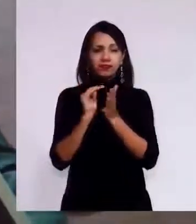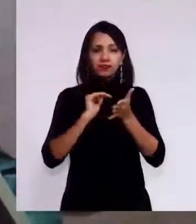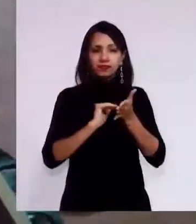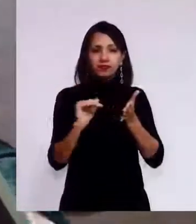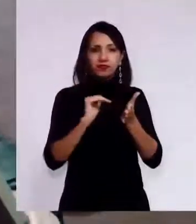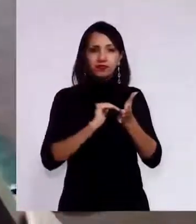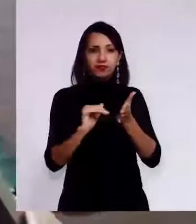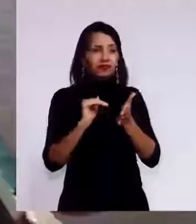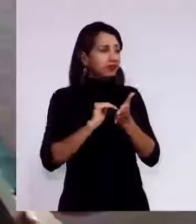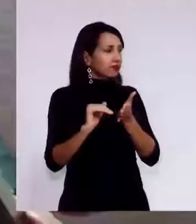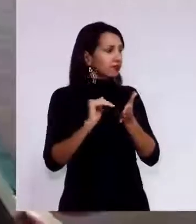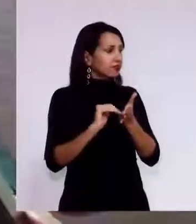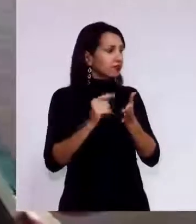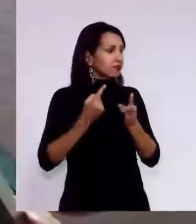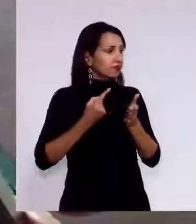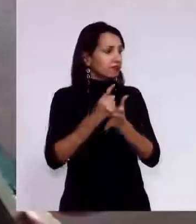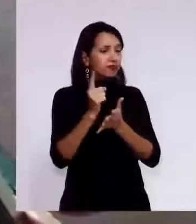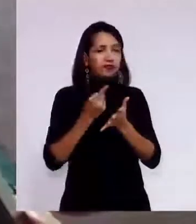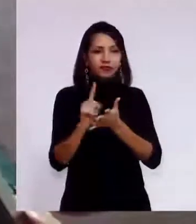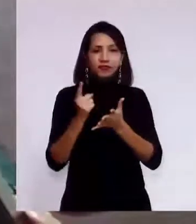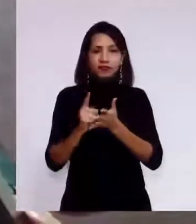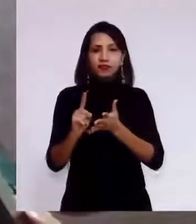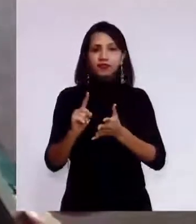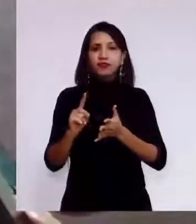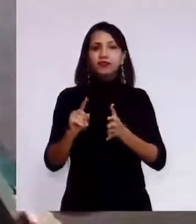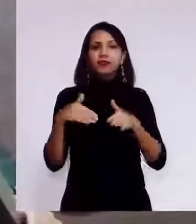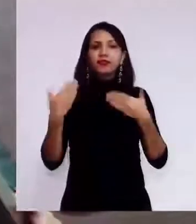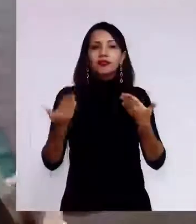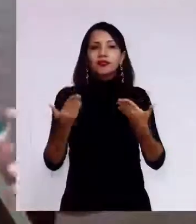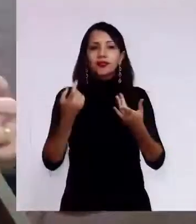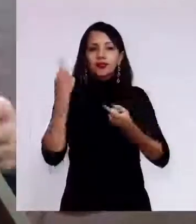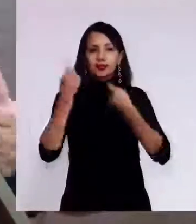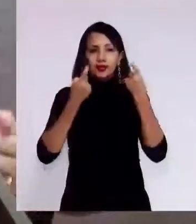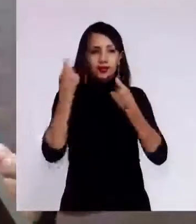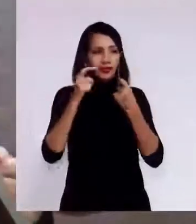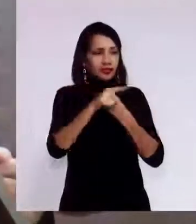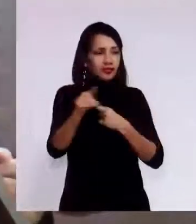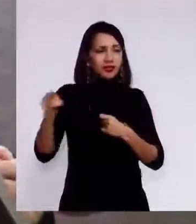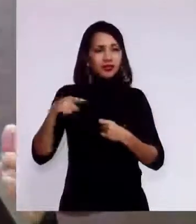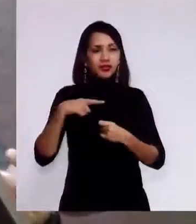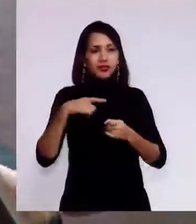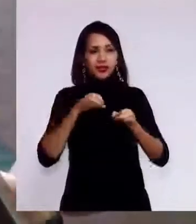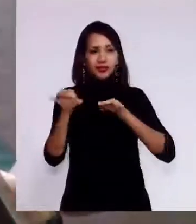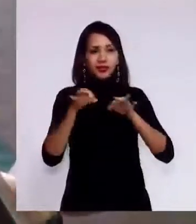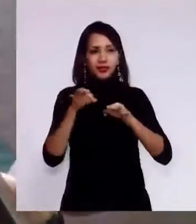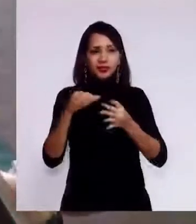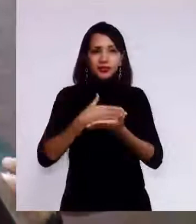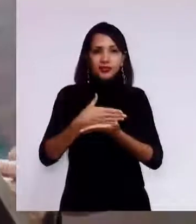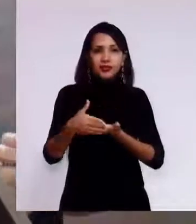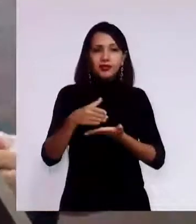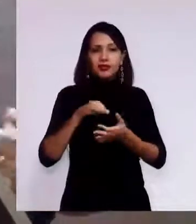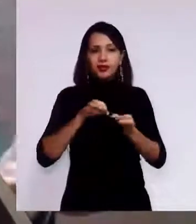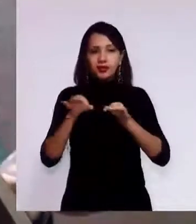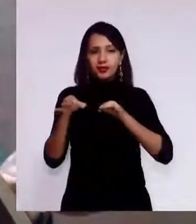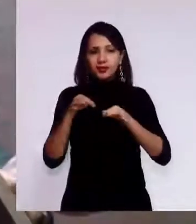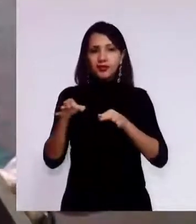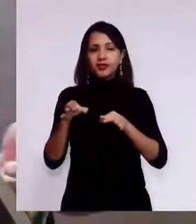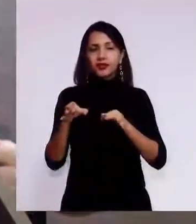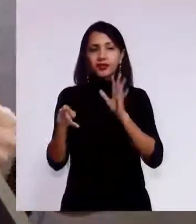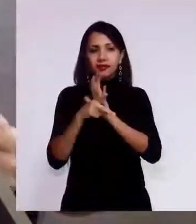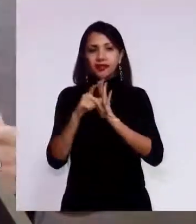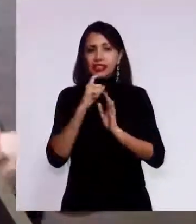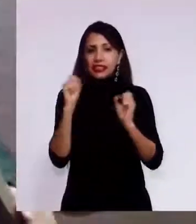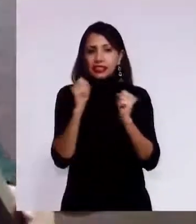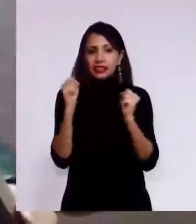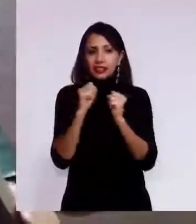secretário Choca, questionando qual que seria a preocupação deles. E eles tinham planejado para iniciar esse projeto, que é o Projeto